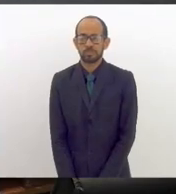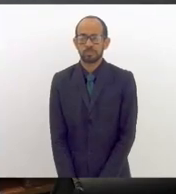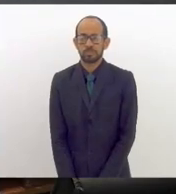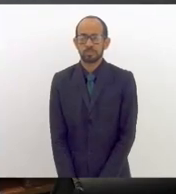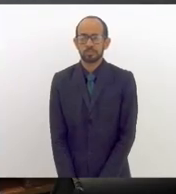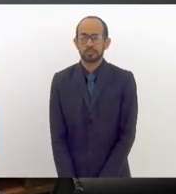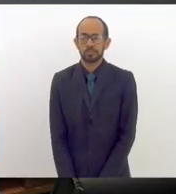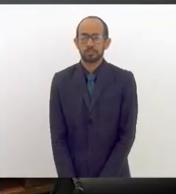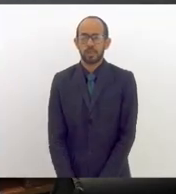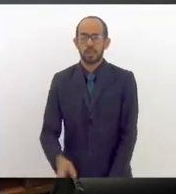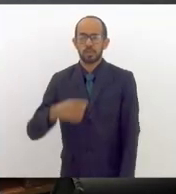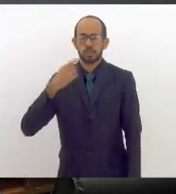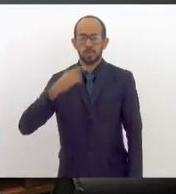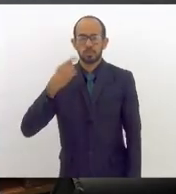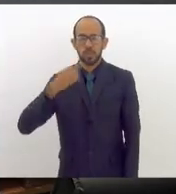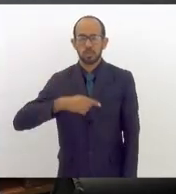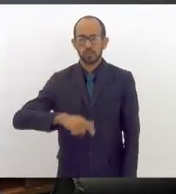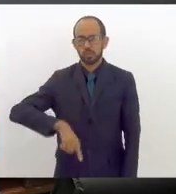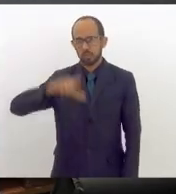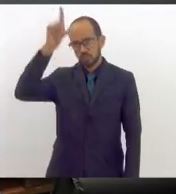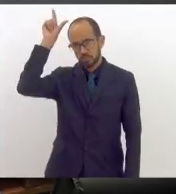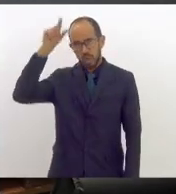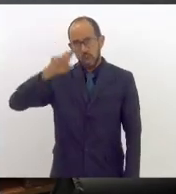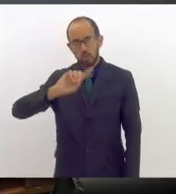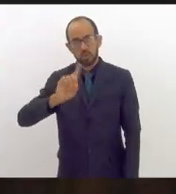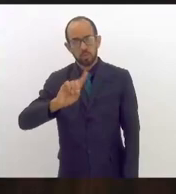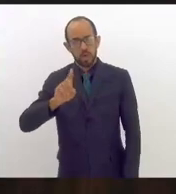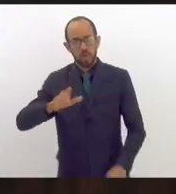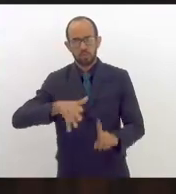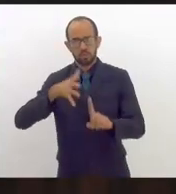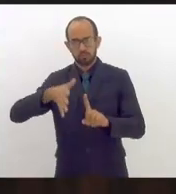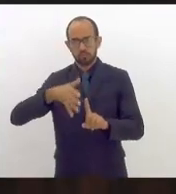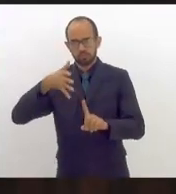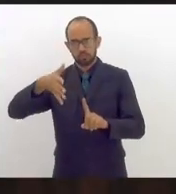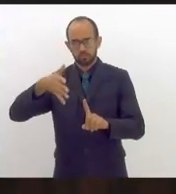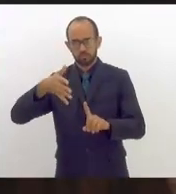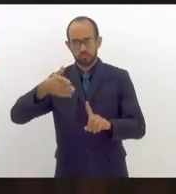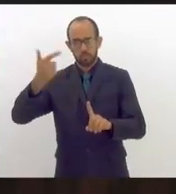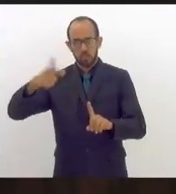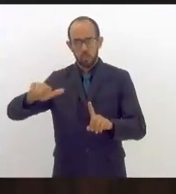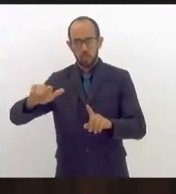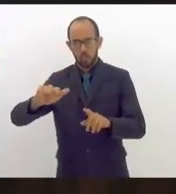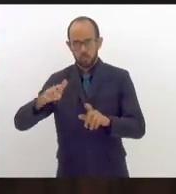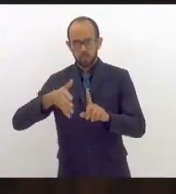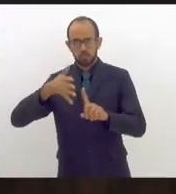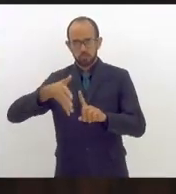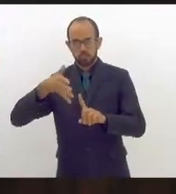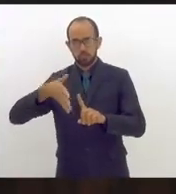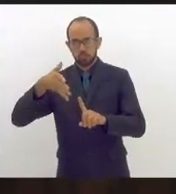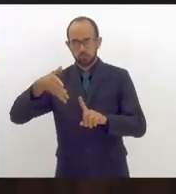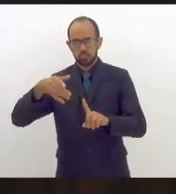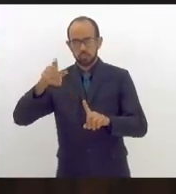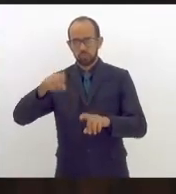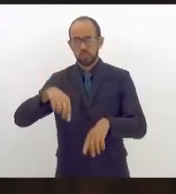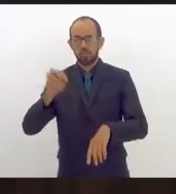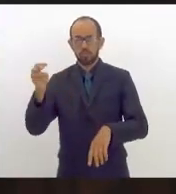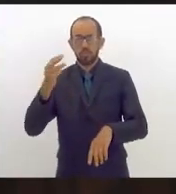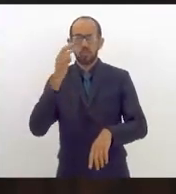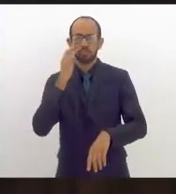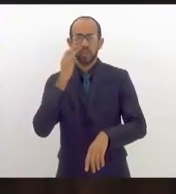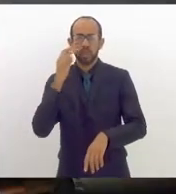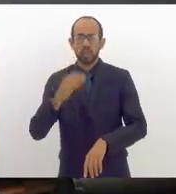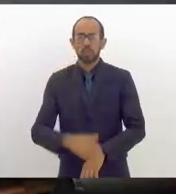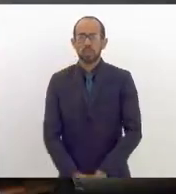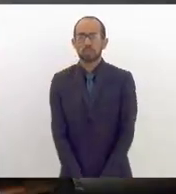Deputado Luiz Paulo não fará o uso da palavra passa mal escrito é o nome Deputado waldeck Carneiro